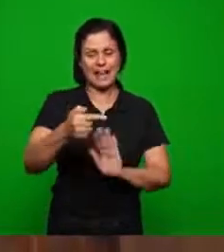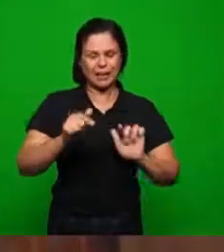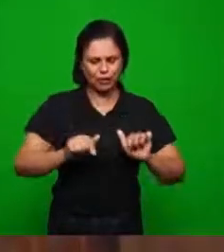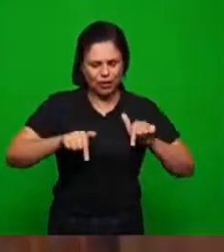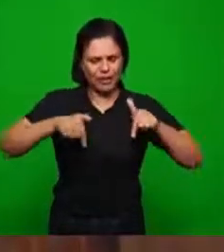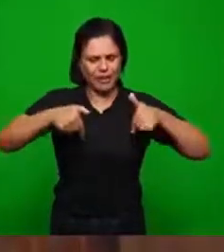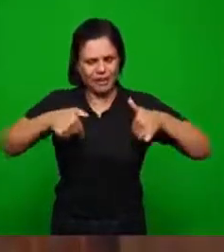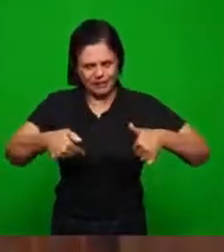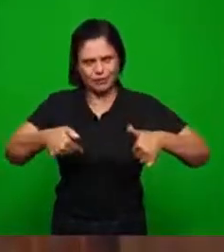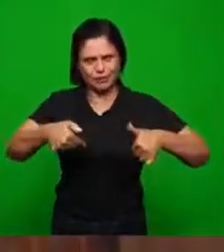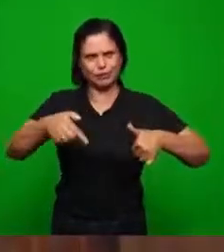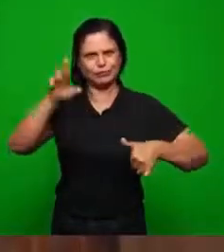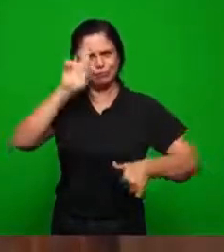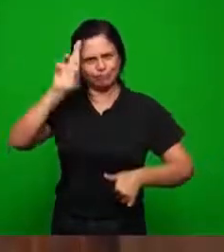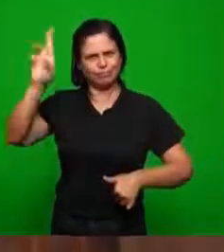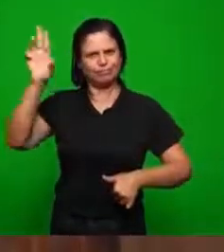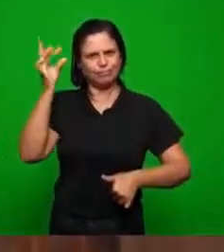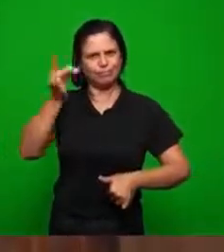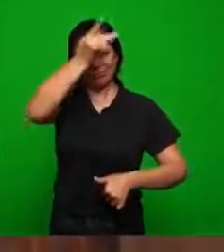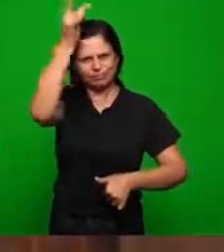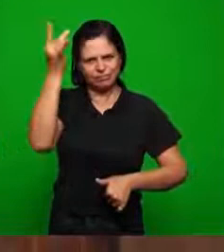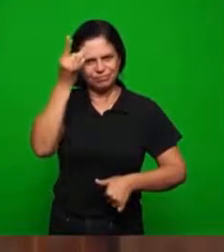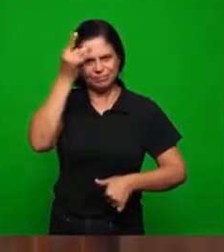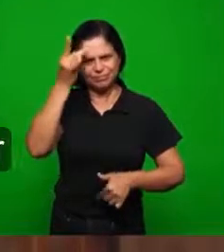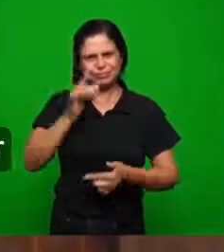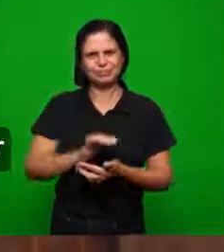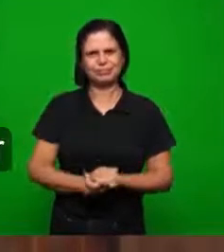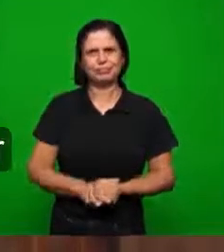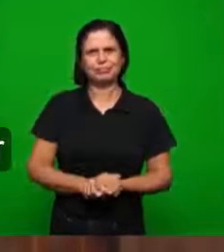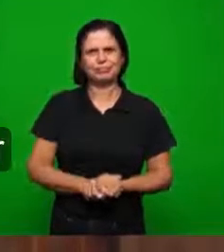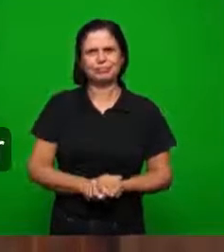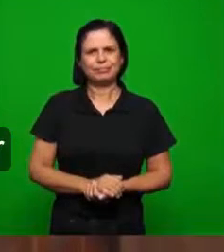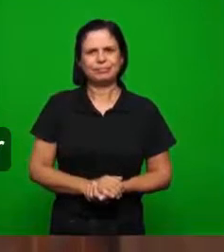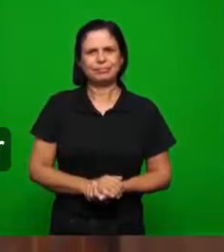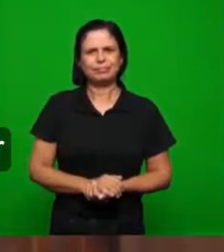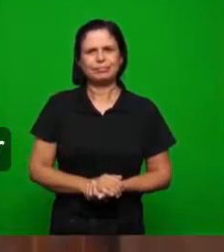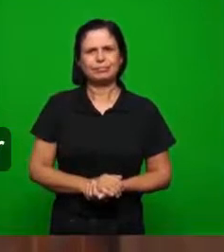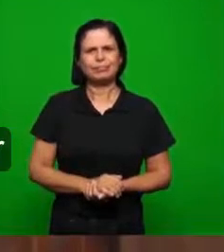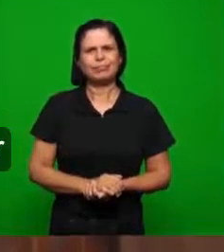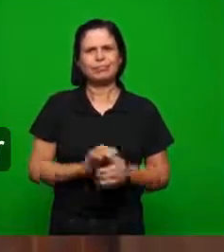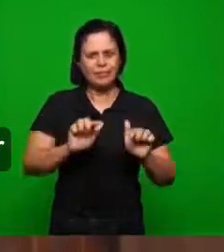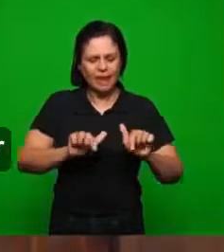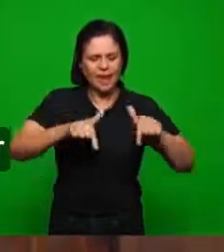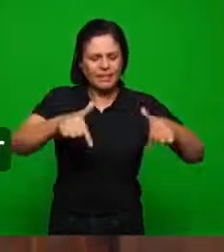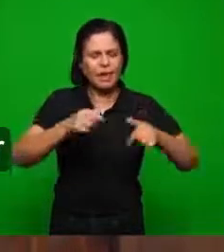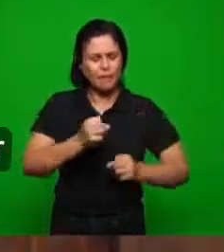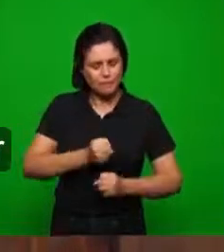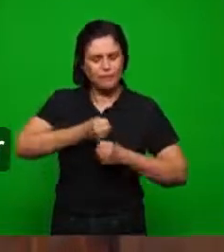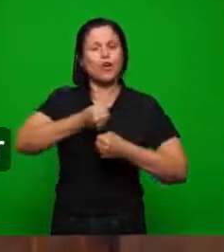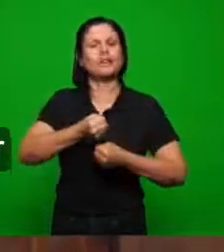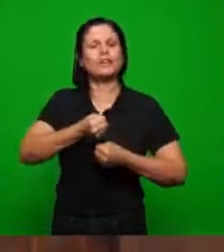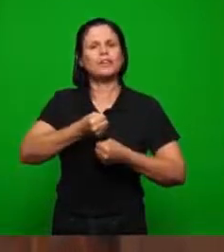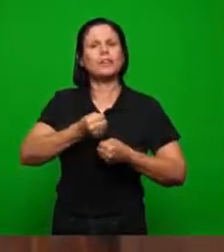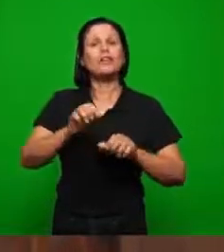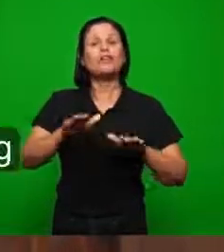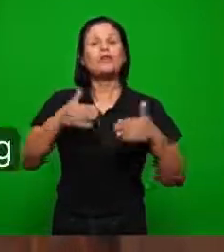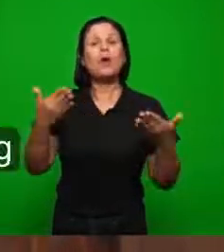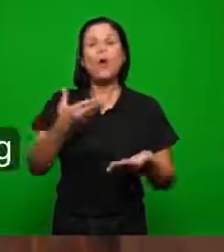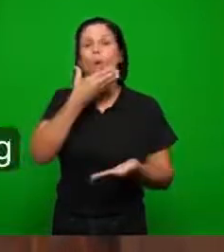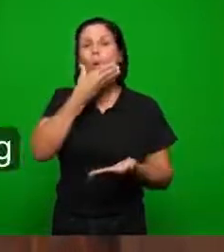de temor do Senhor. Vejam só, o que é que nós vamos ver no espírito de fortaleza? O hino de